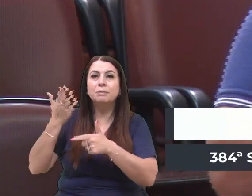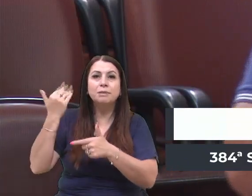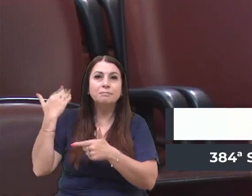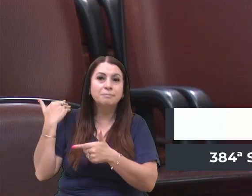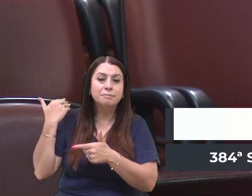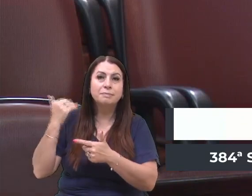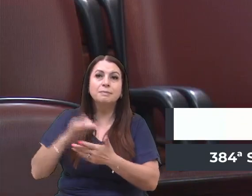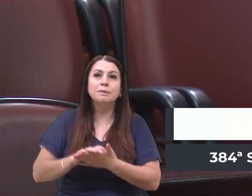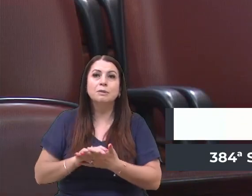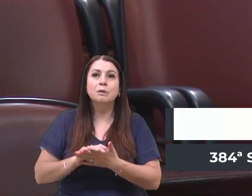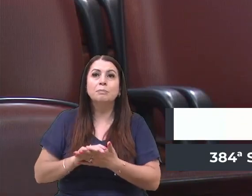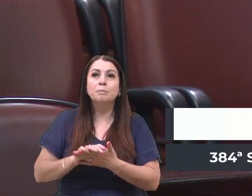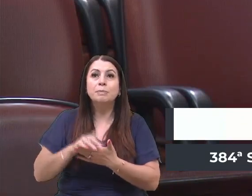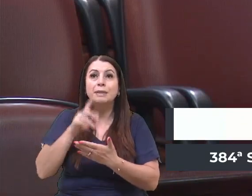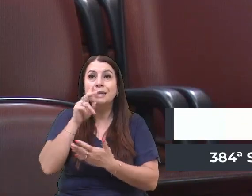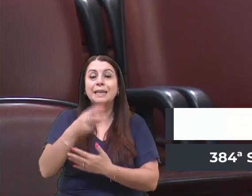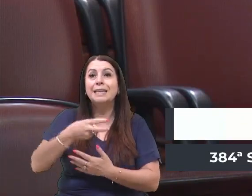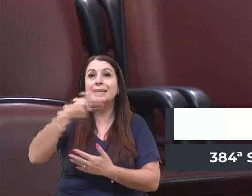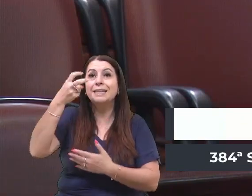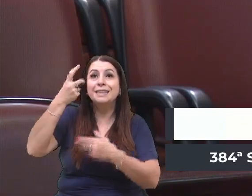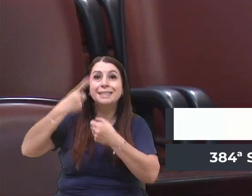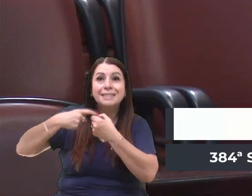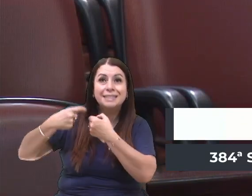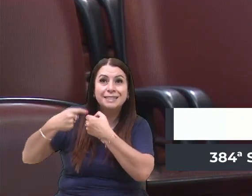nós recebemos como a 5ª cidade,